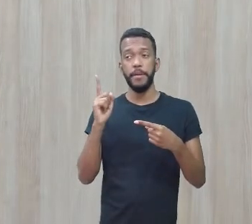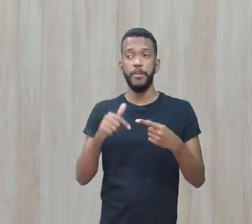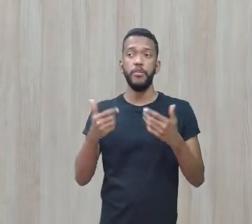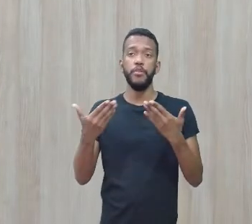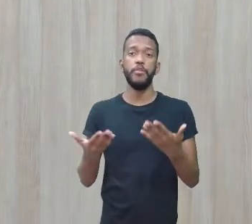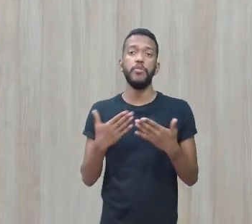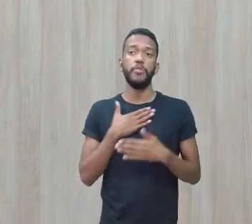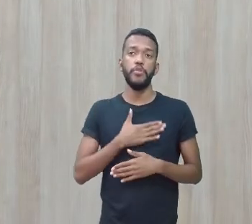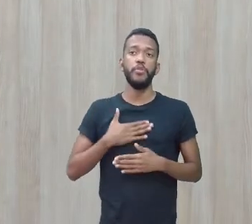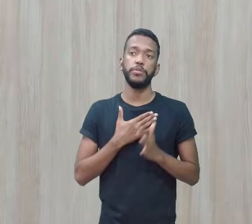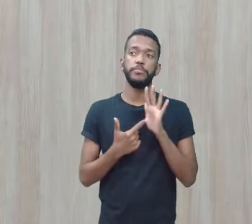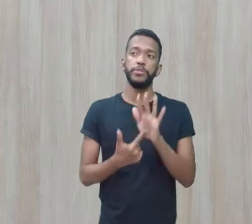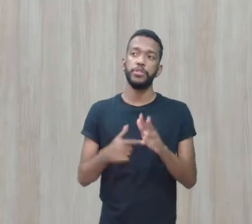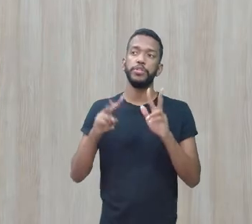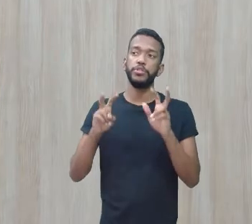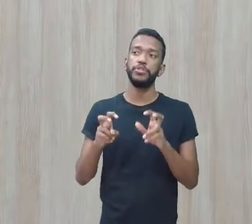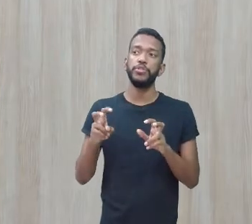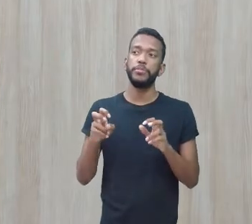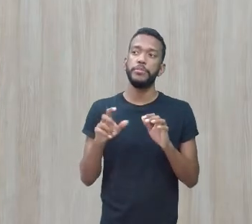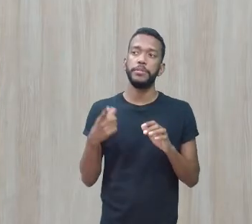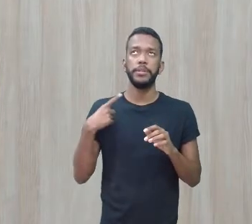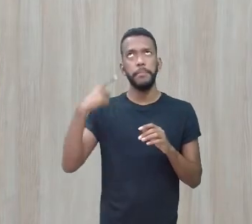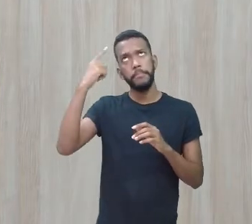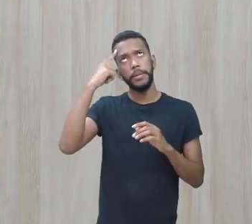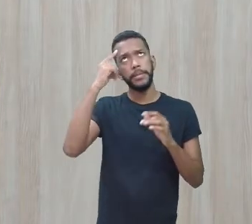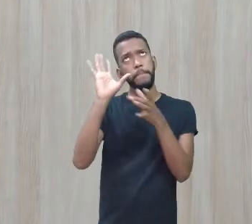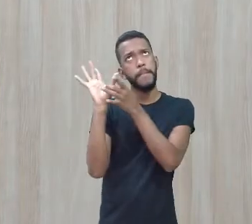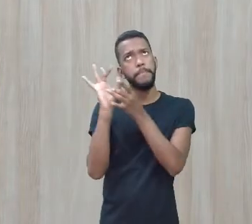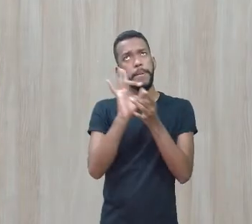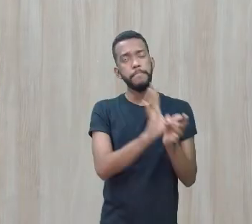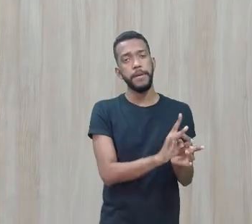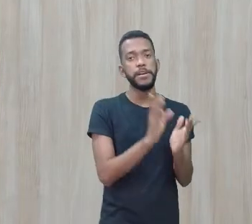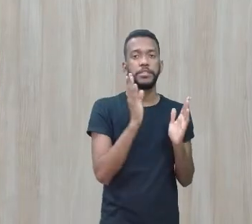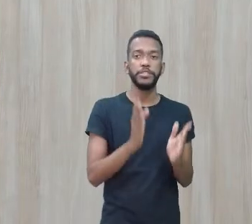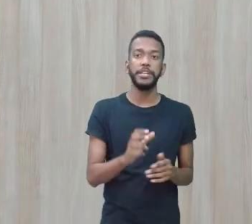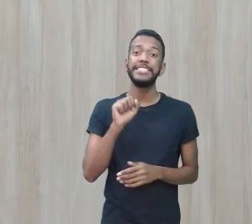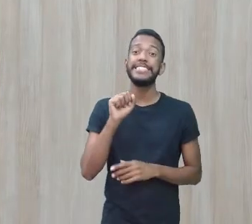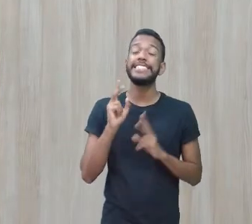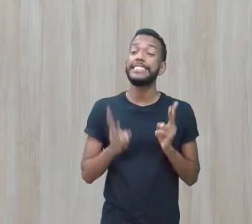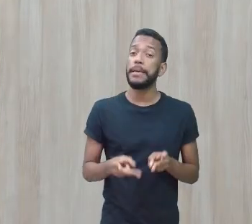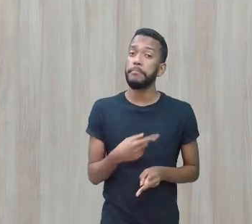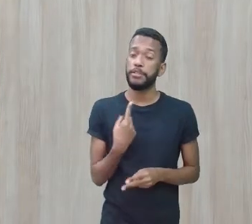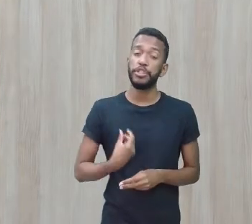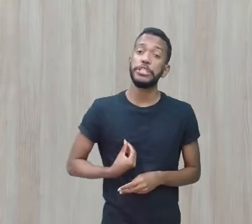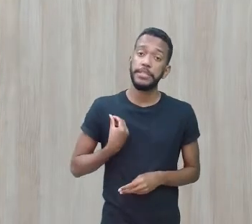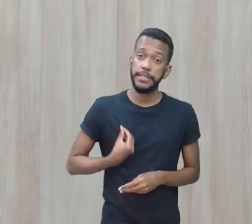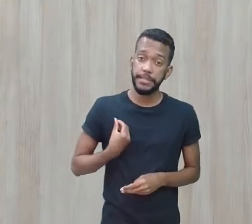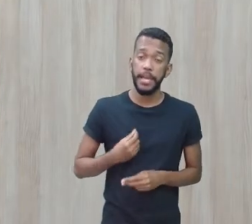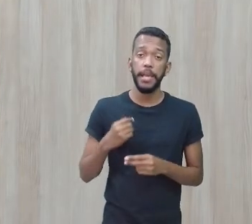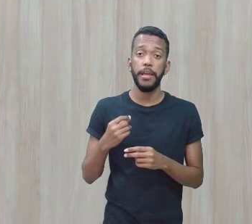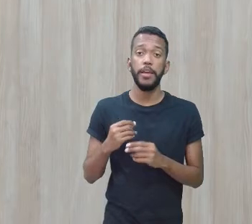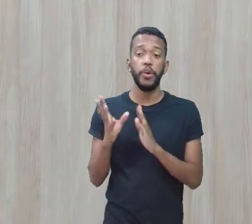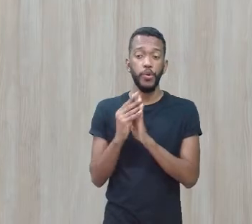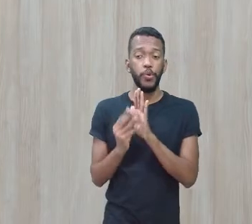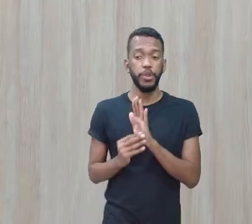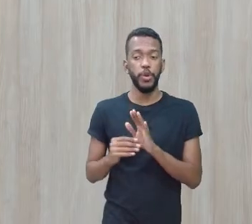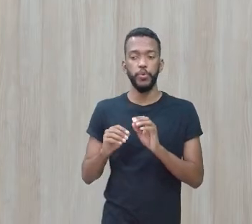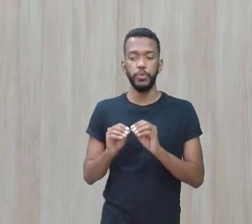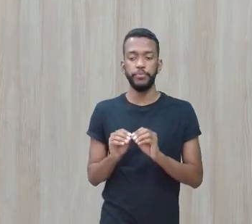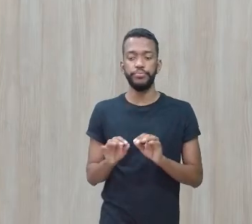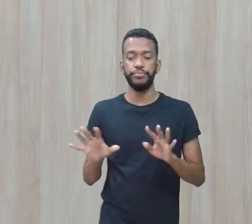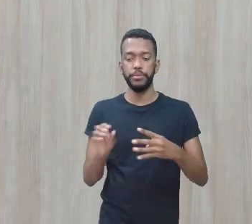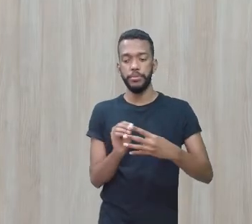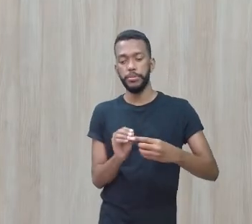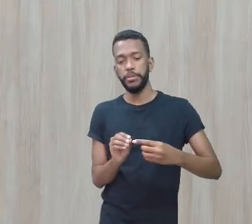de mostrar a nossa revisão através de um mapinha mental. Sempre que a gente tem esses conteúdos que ramificam, né,